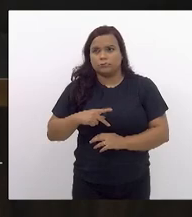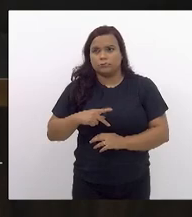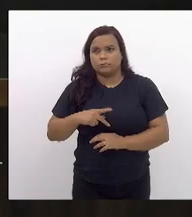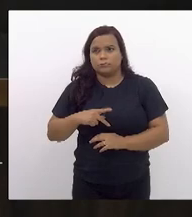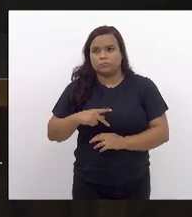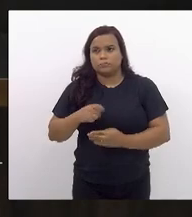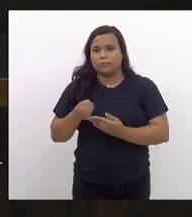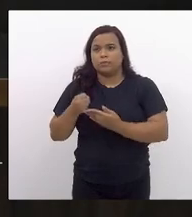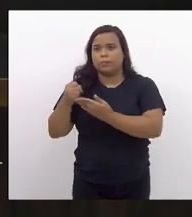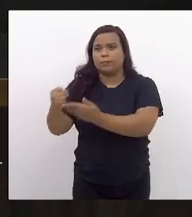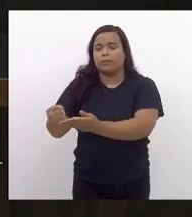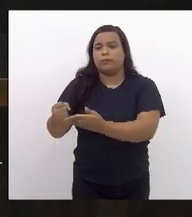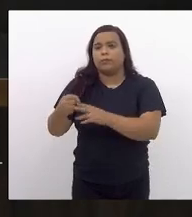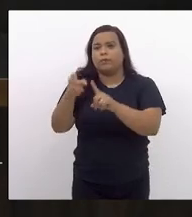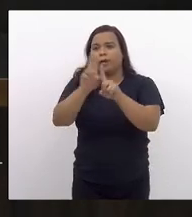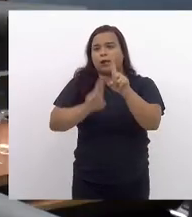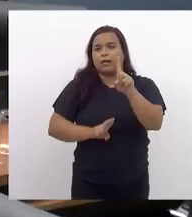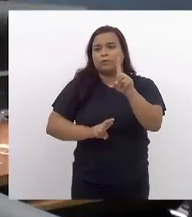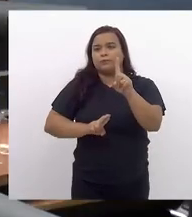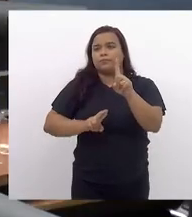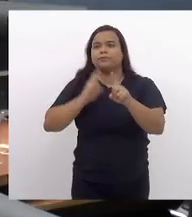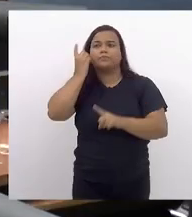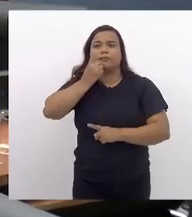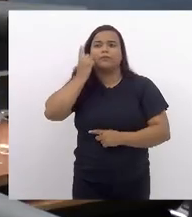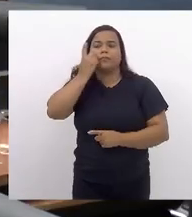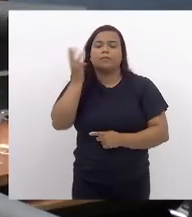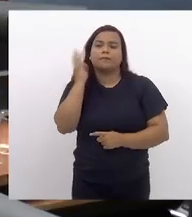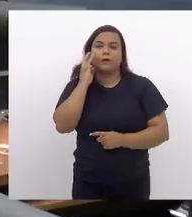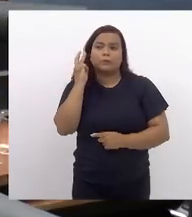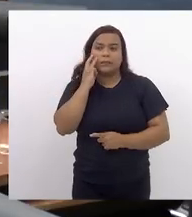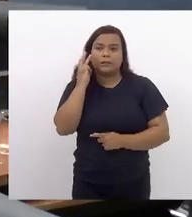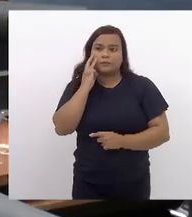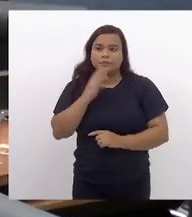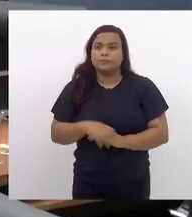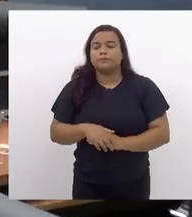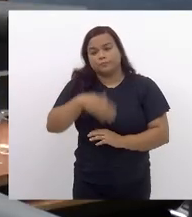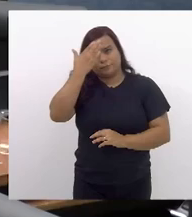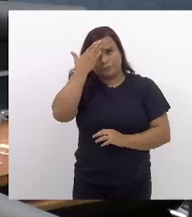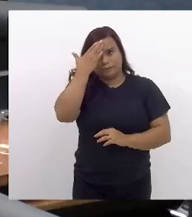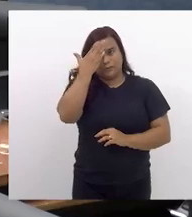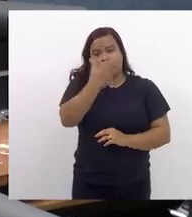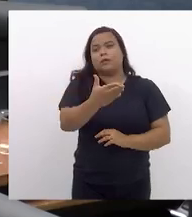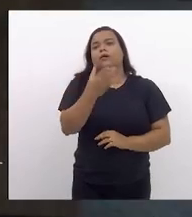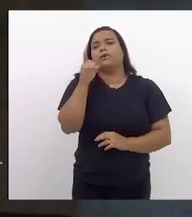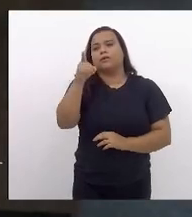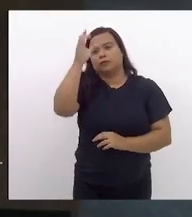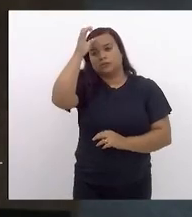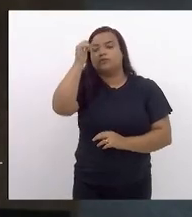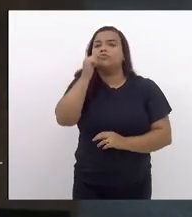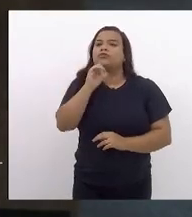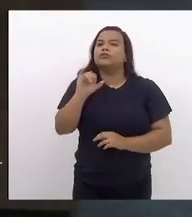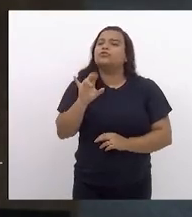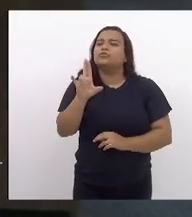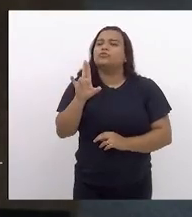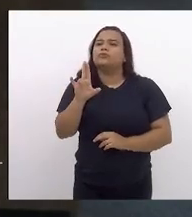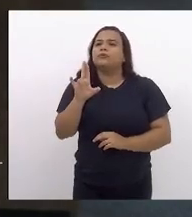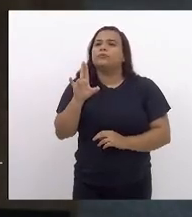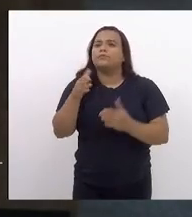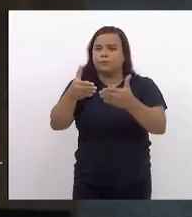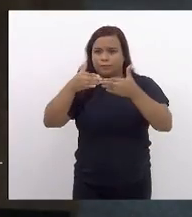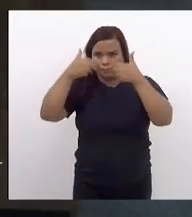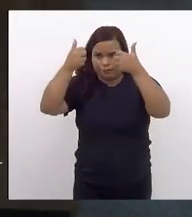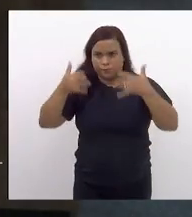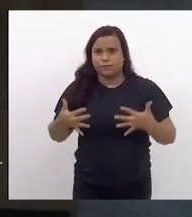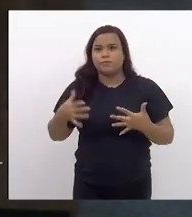relator especial, deputado Valdé Carneiro. Obrigado, deputada Tia Ju. Antes, eu queria fazer uma questão de ordem. Considerando que o Estado tem